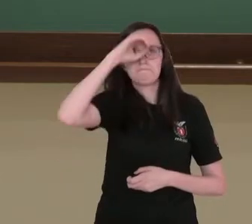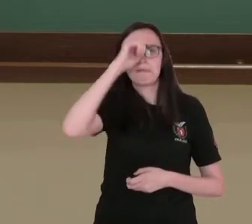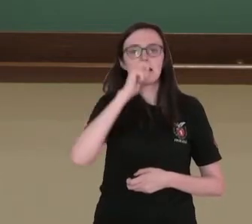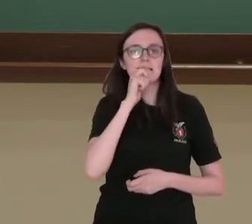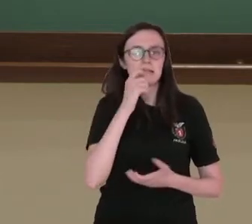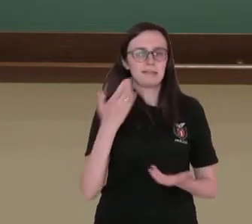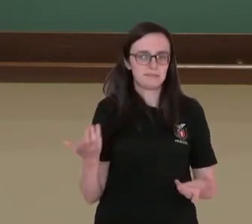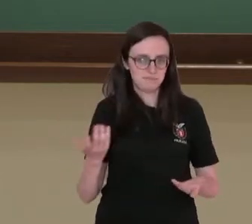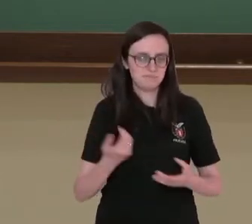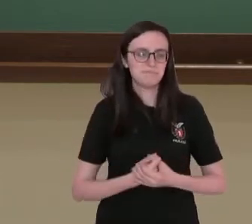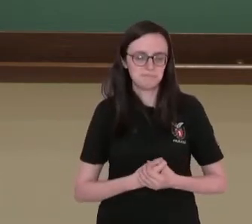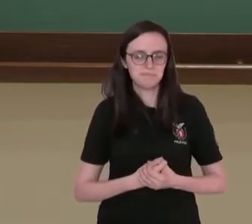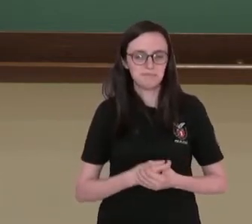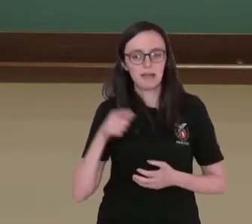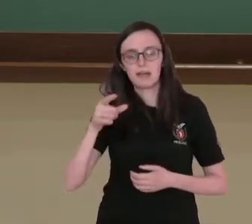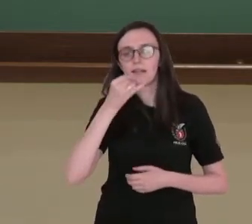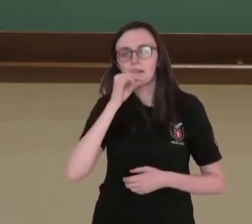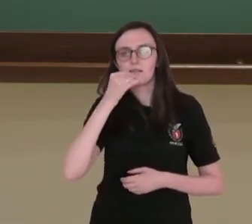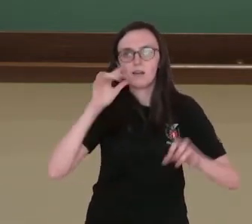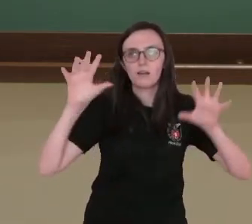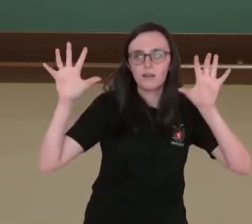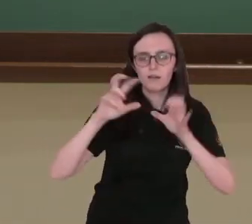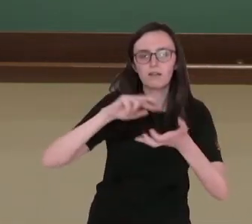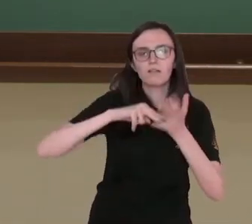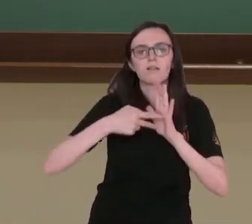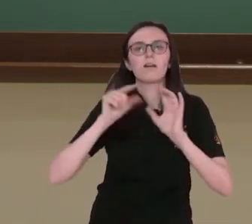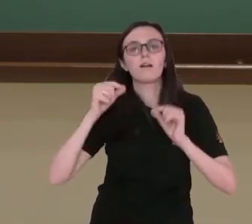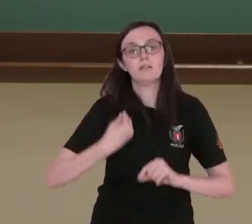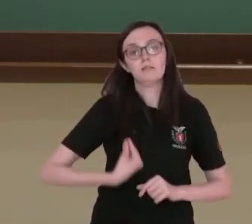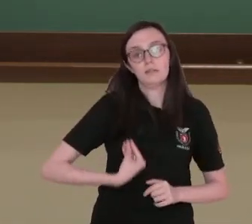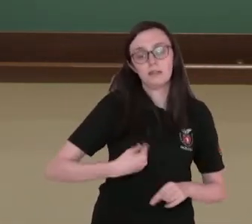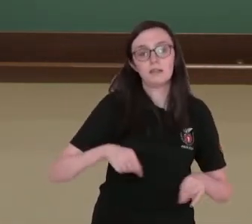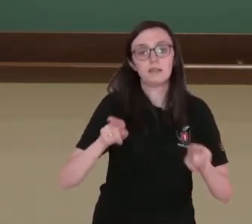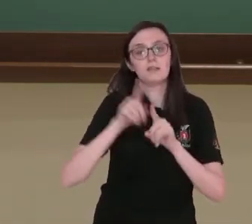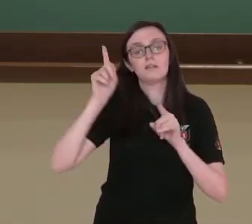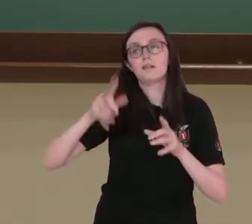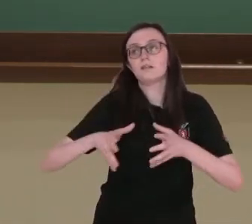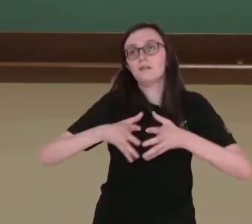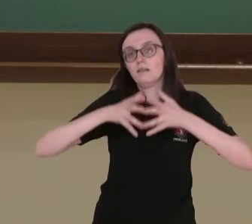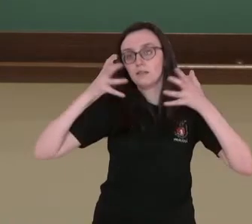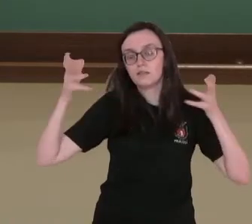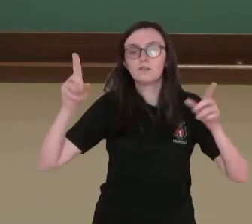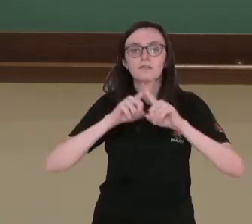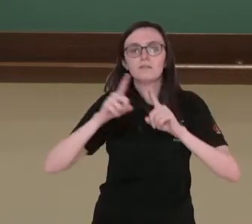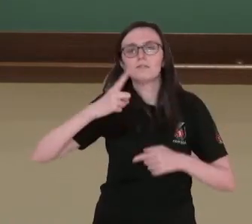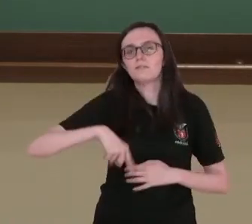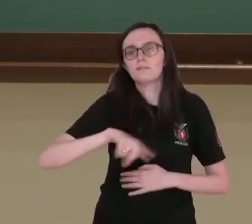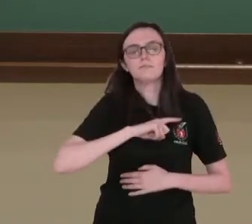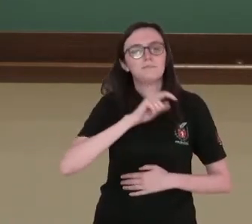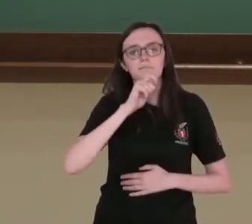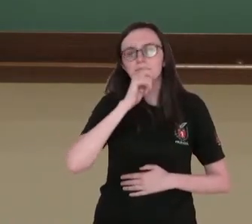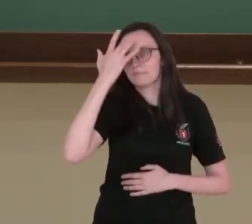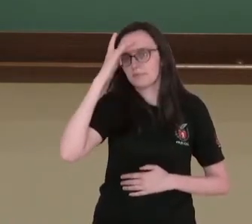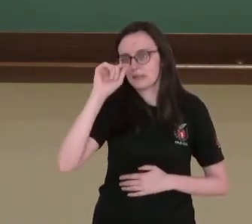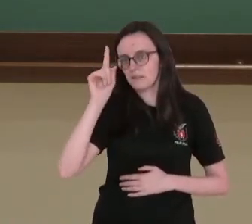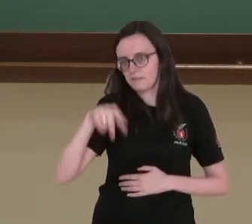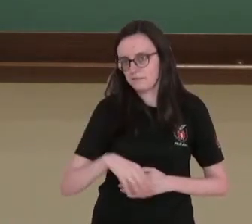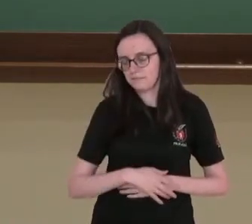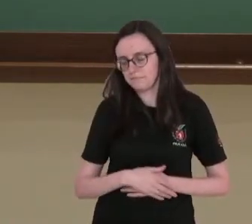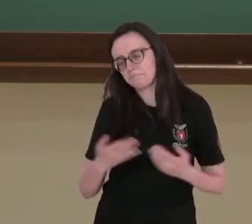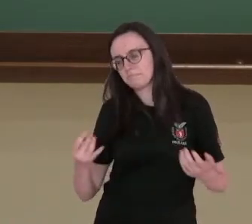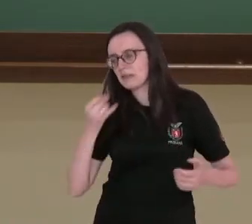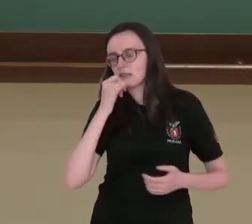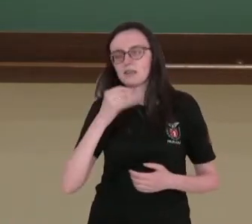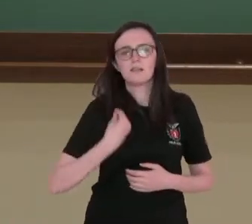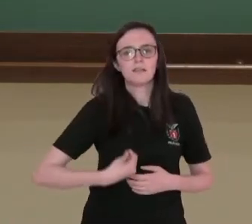é. Então, essa energia escura é uma energia que existe e é uma quantidade muito grande, mas a gente ainda não sabe o que é. Tá? É uma energia que